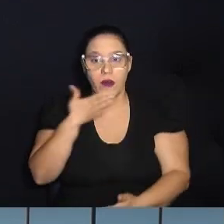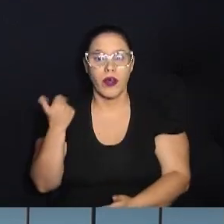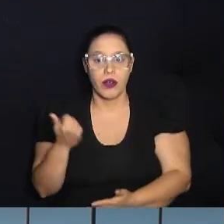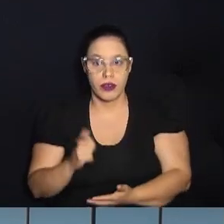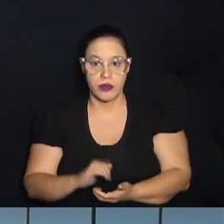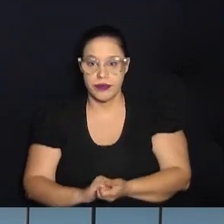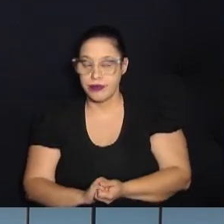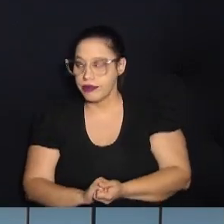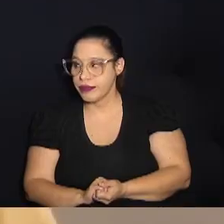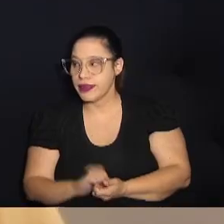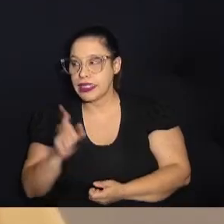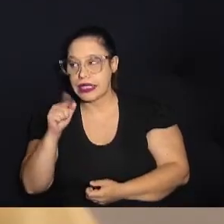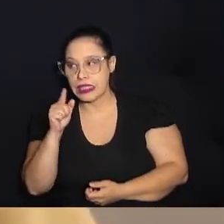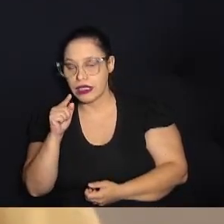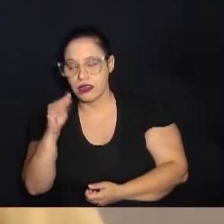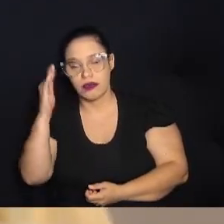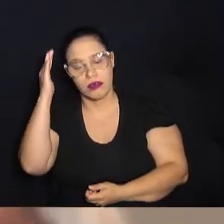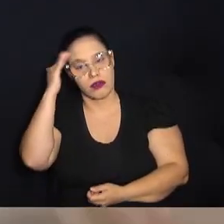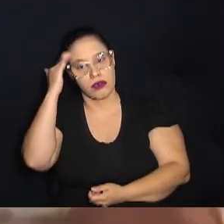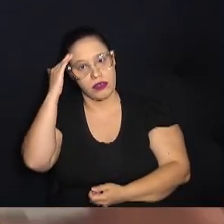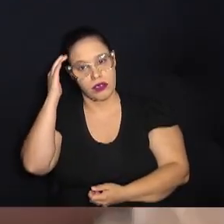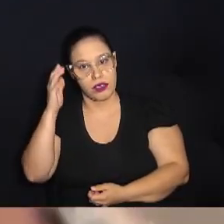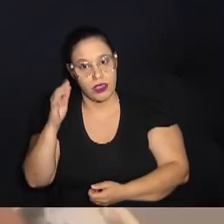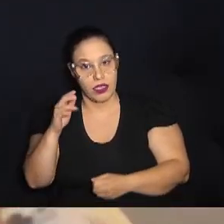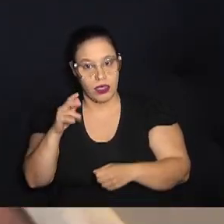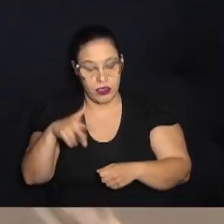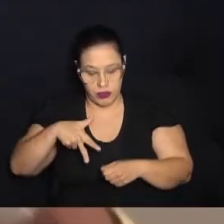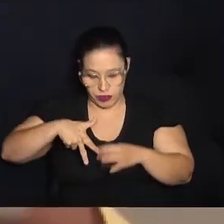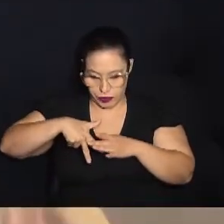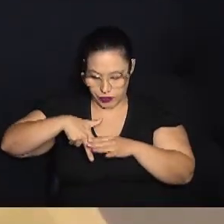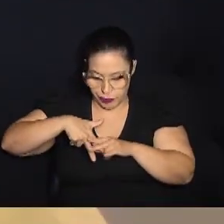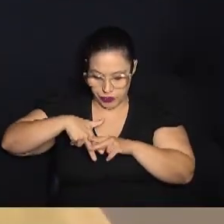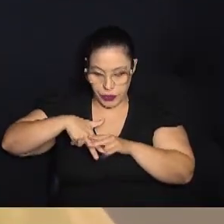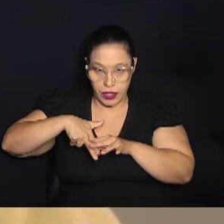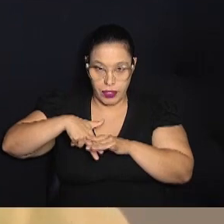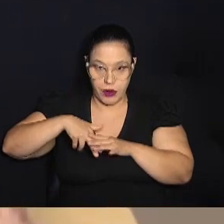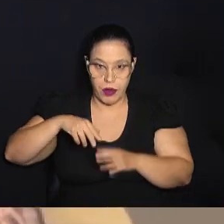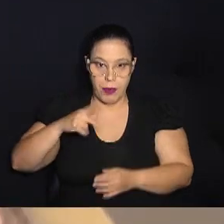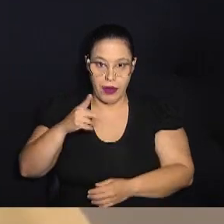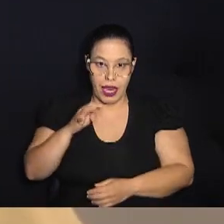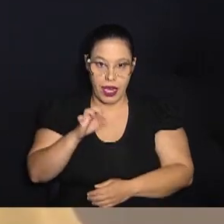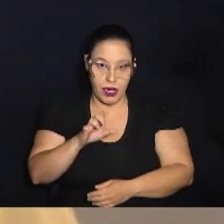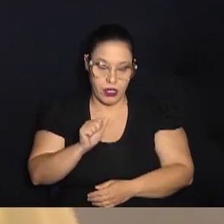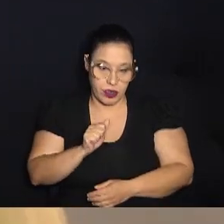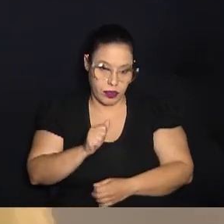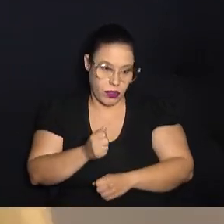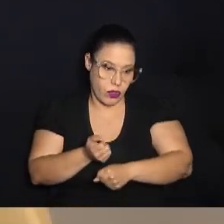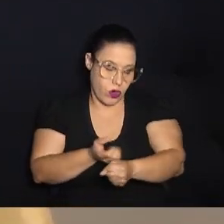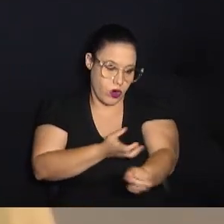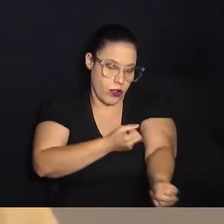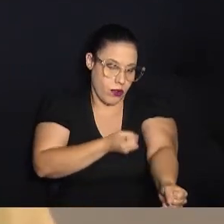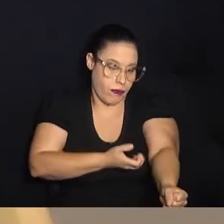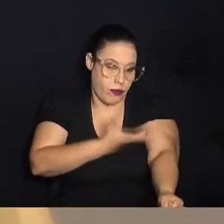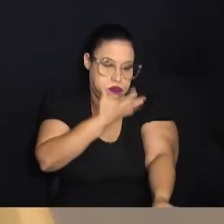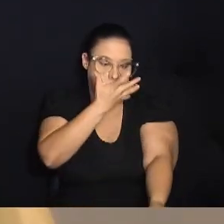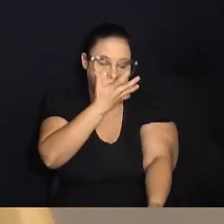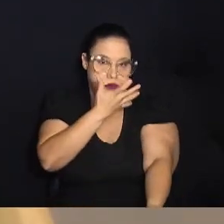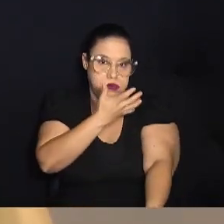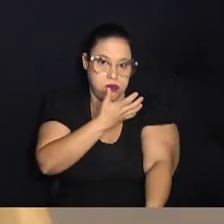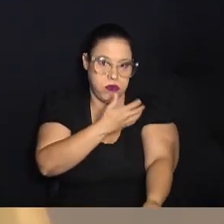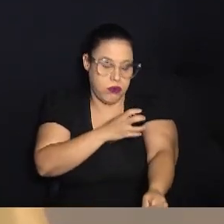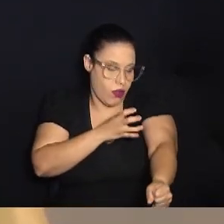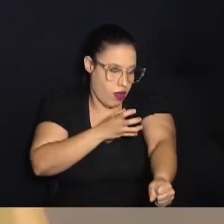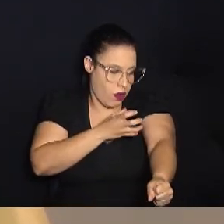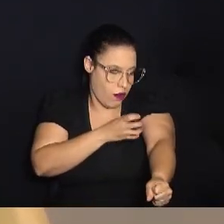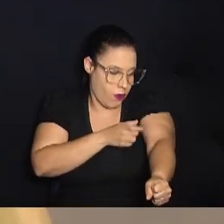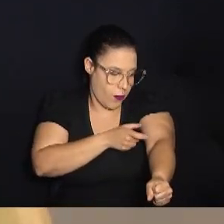melhor. A gente sabe que todo paciente que tem placa, ou todo paciente que tem alteração de colesterol, ele já tem uma parede do vaso